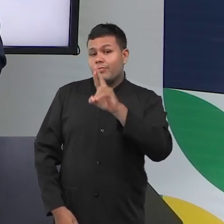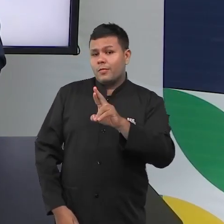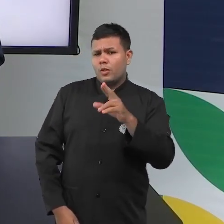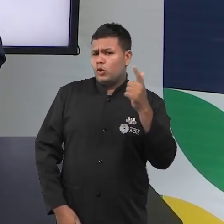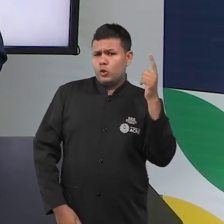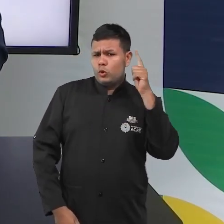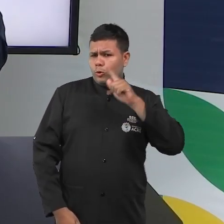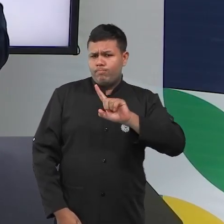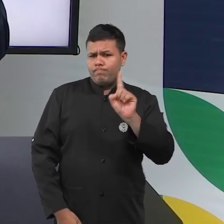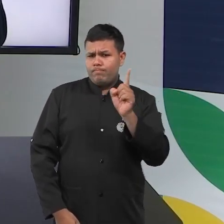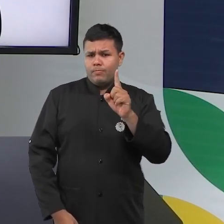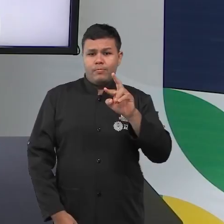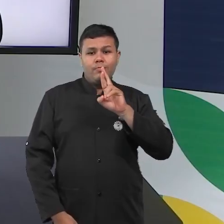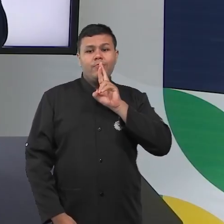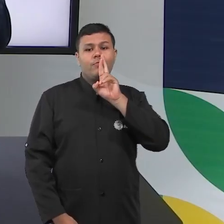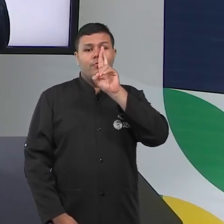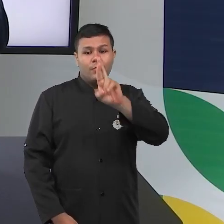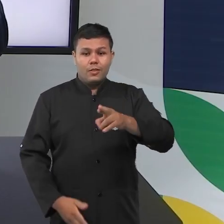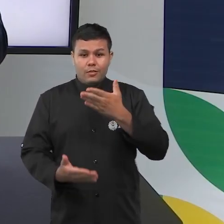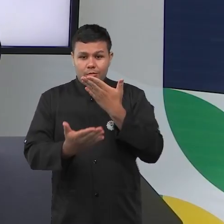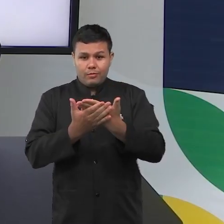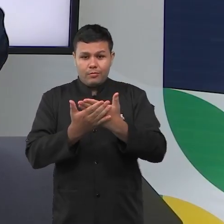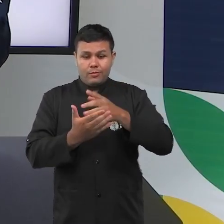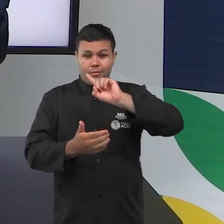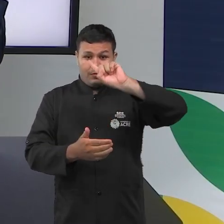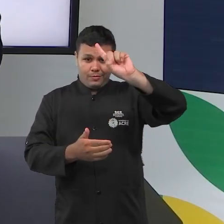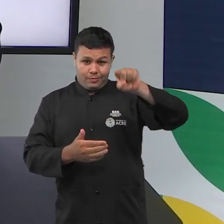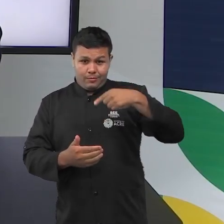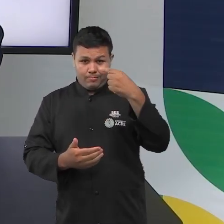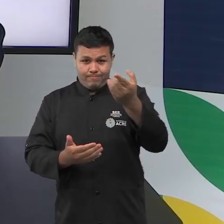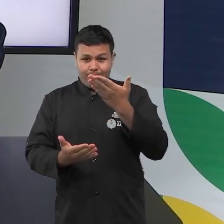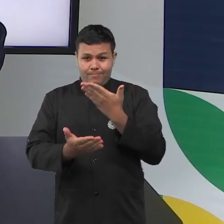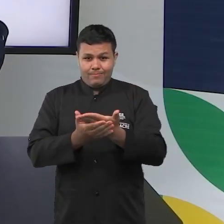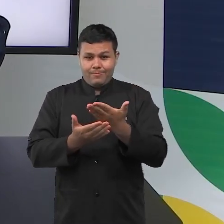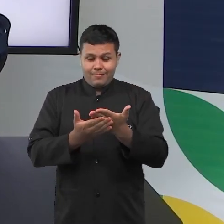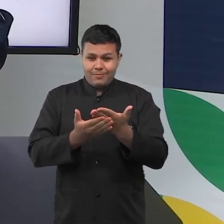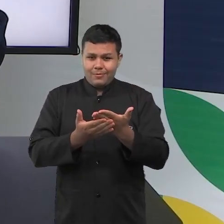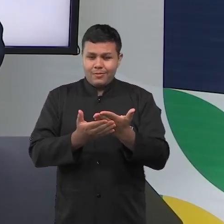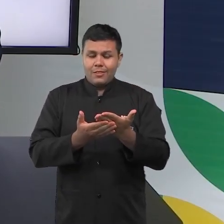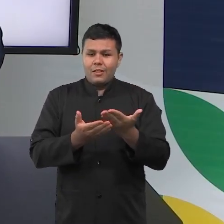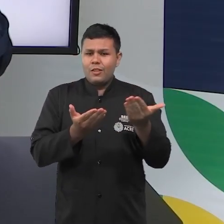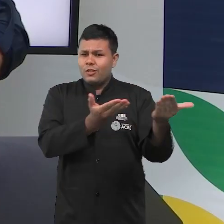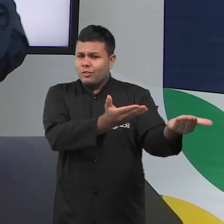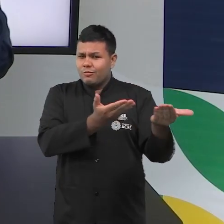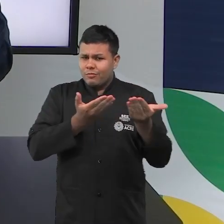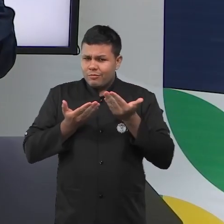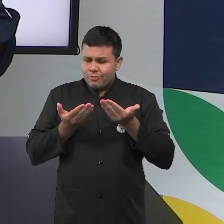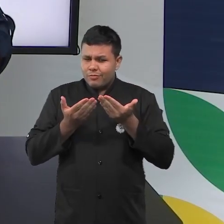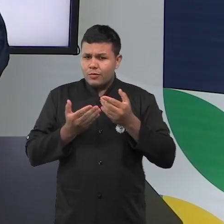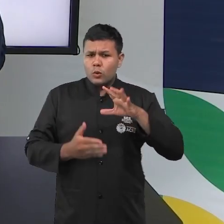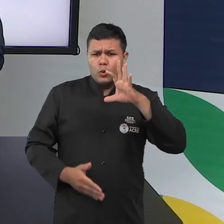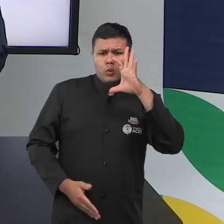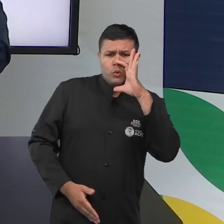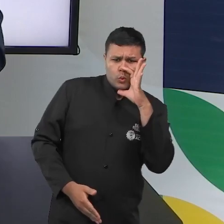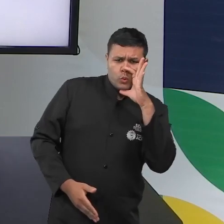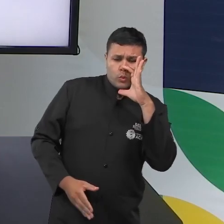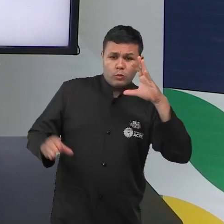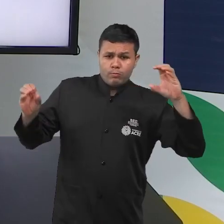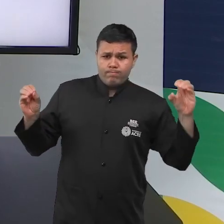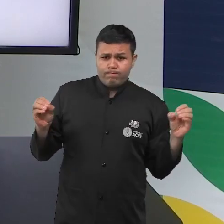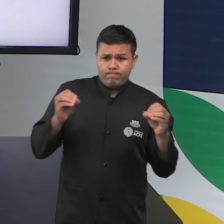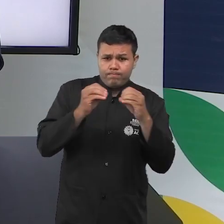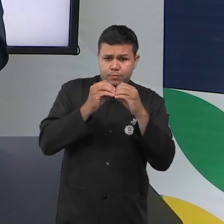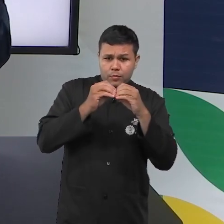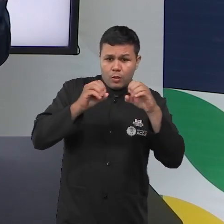conseguiu responder, você vai ver ela na próxima aula. Eu já te convido a assistir a próxima aula sobre fissão e